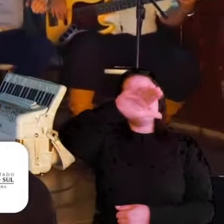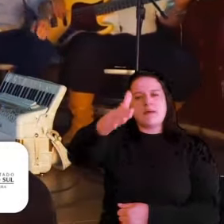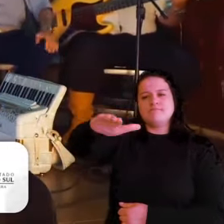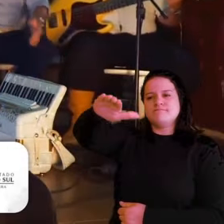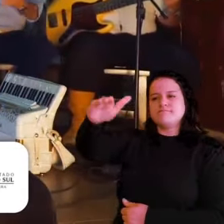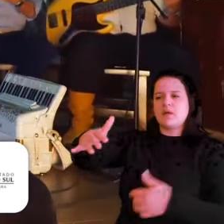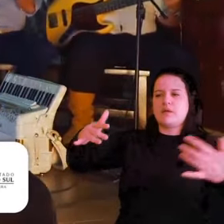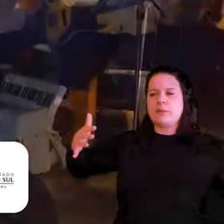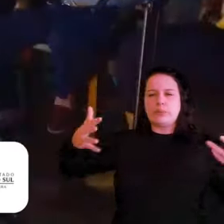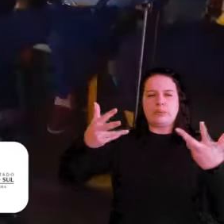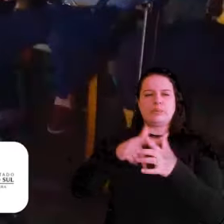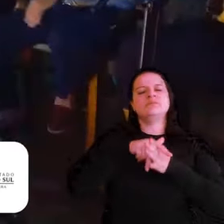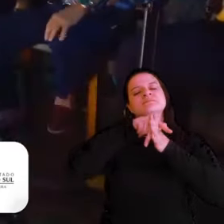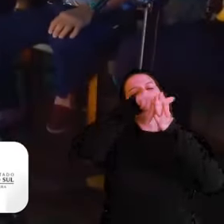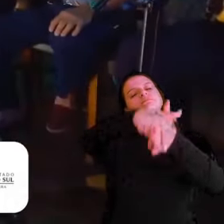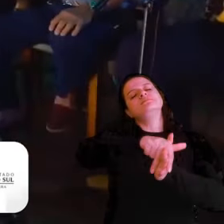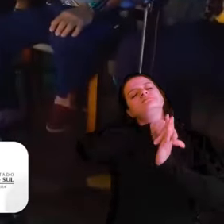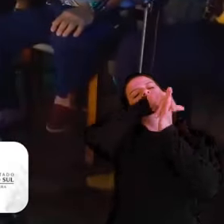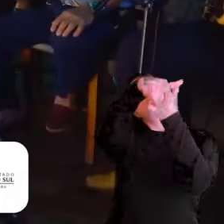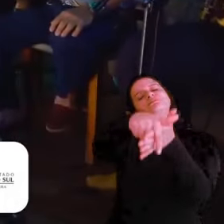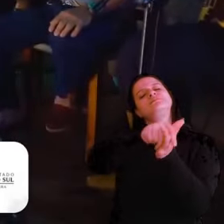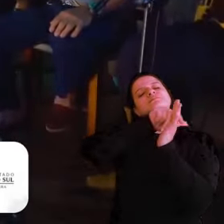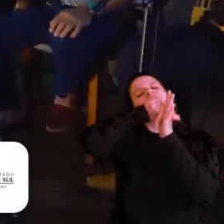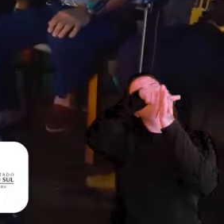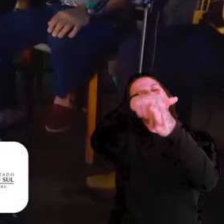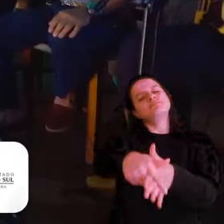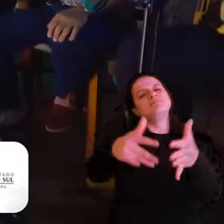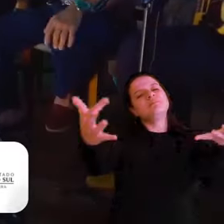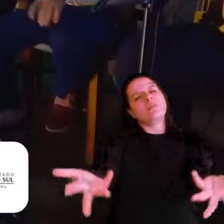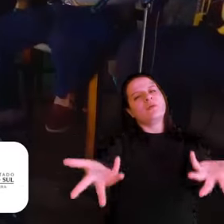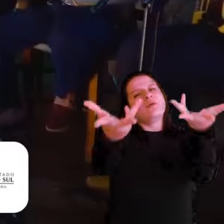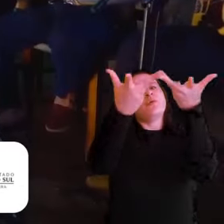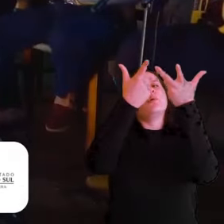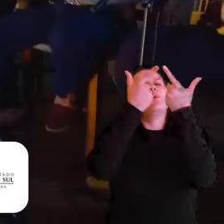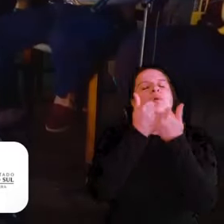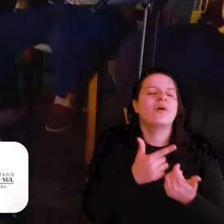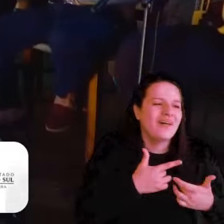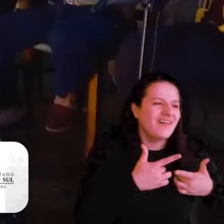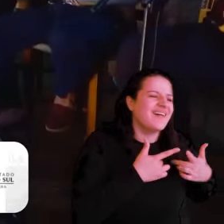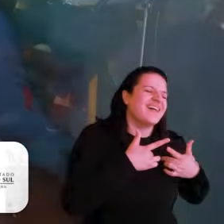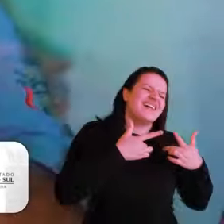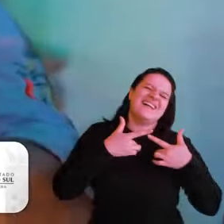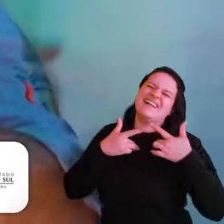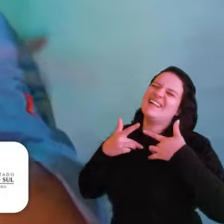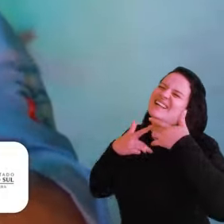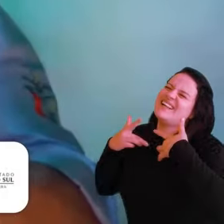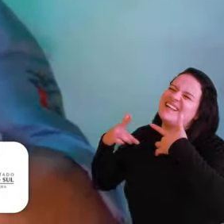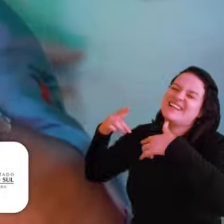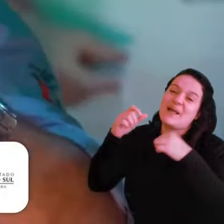dos cavalos, vai os tordilhos de mouro, não há maior patrimônio. E o pingo freio